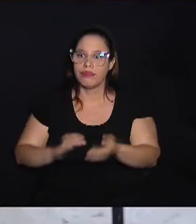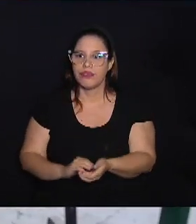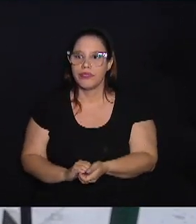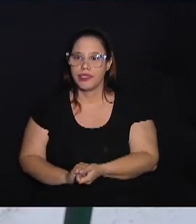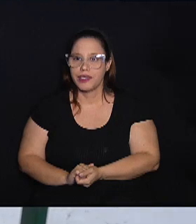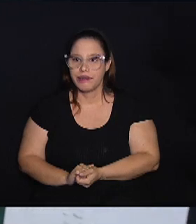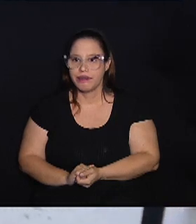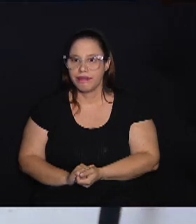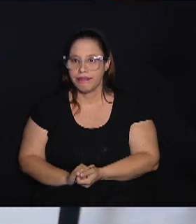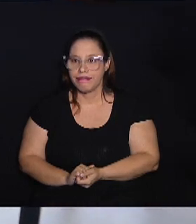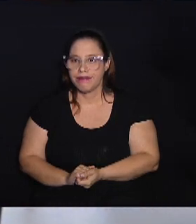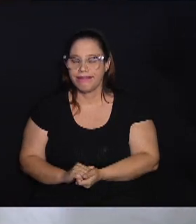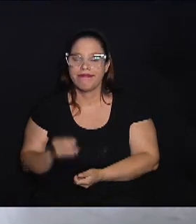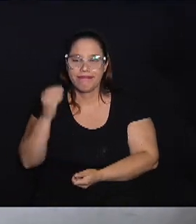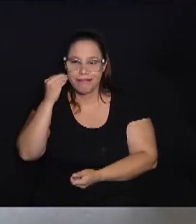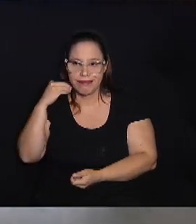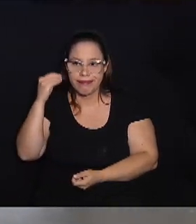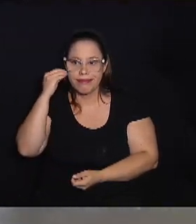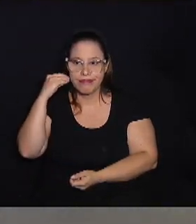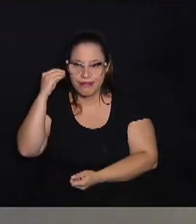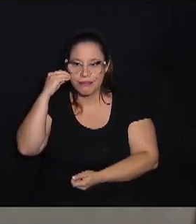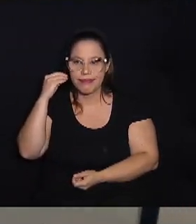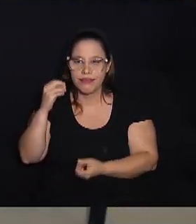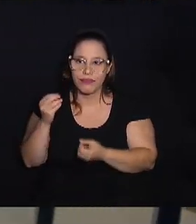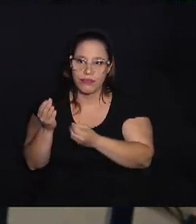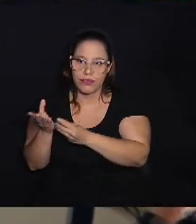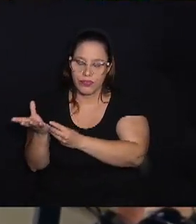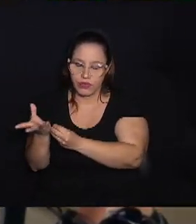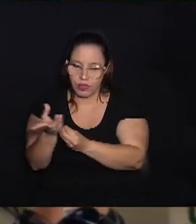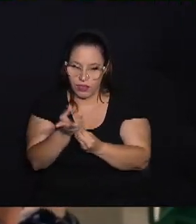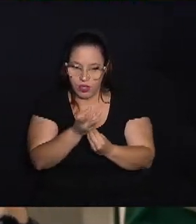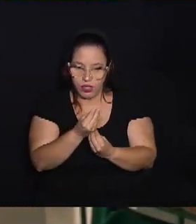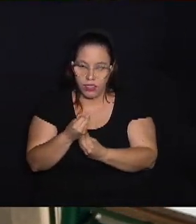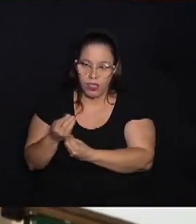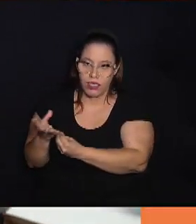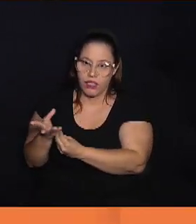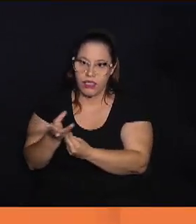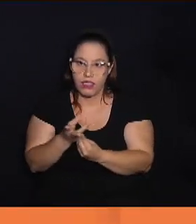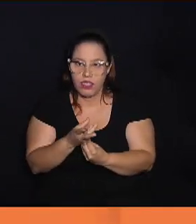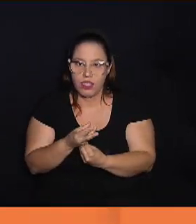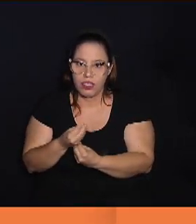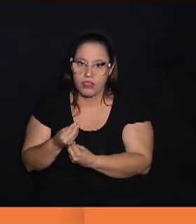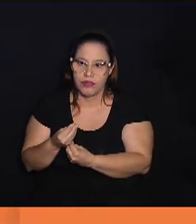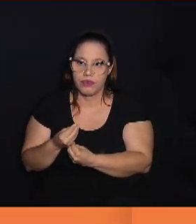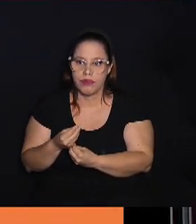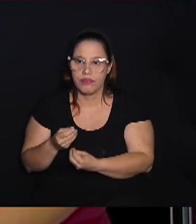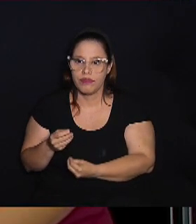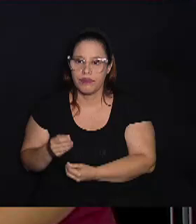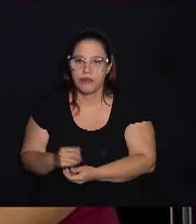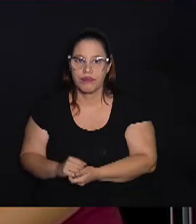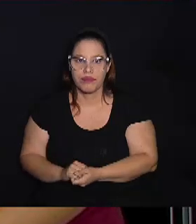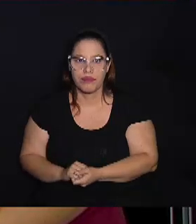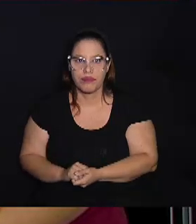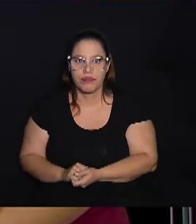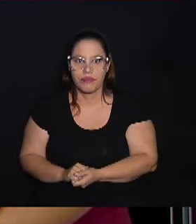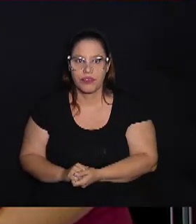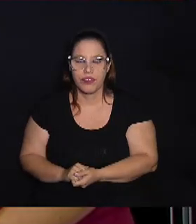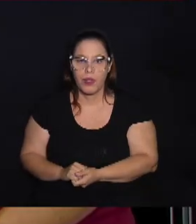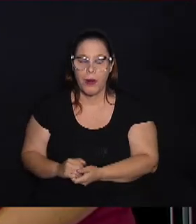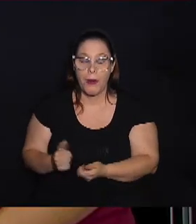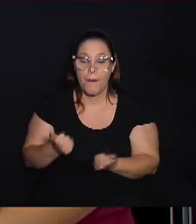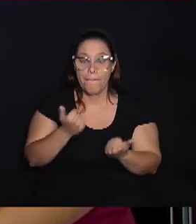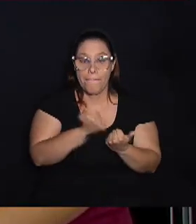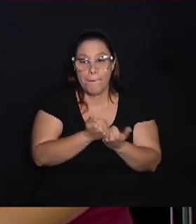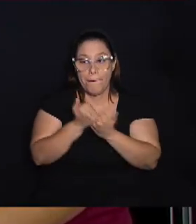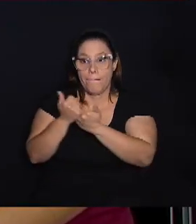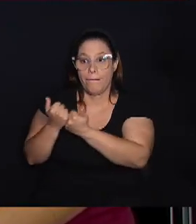grupo possa experimentar, né, aquela arte que a gente está levando, aquela linguagem artística que a gente está levando. E além dessa questão do patrocínio ou